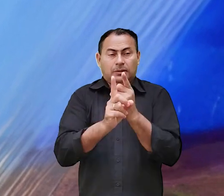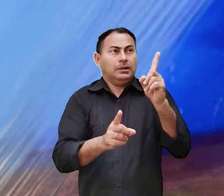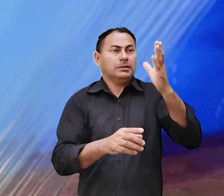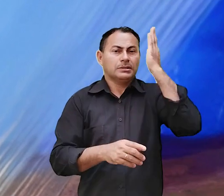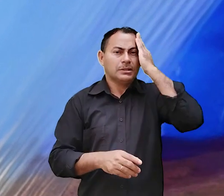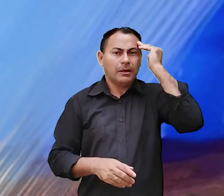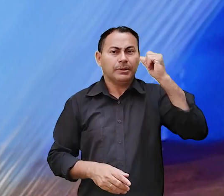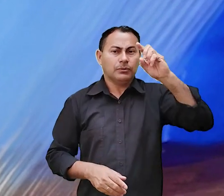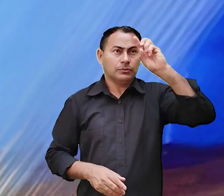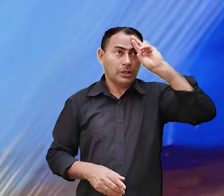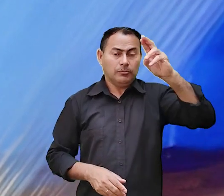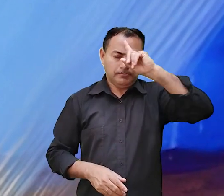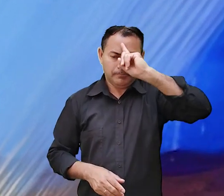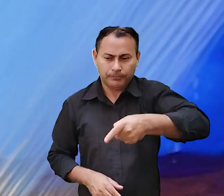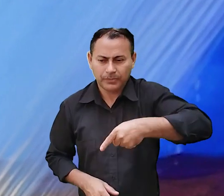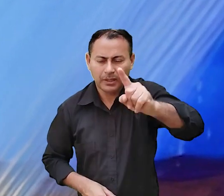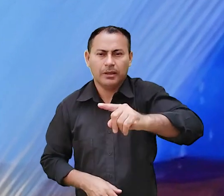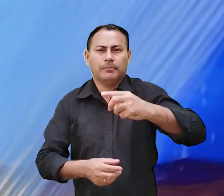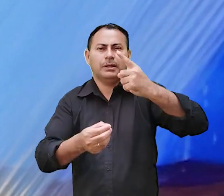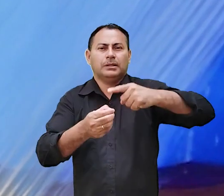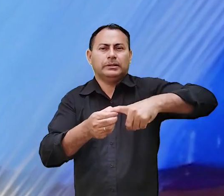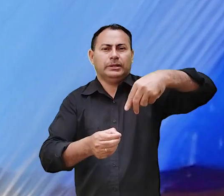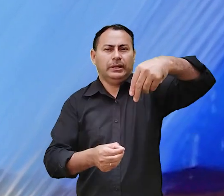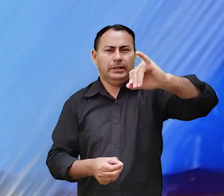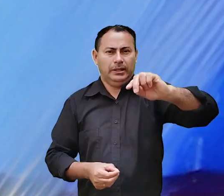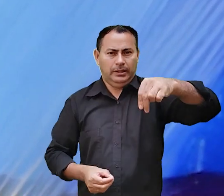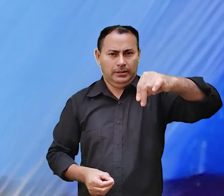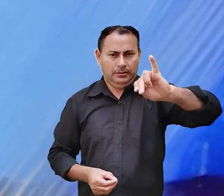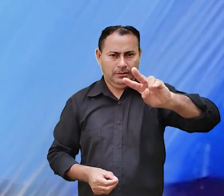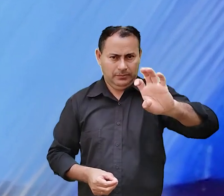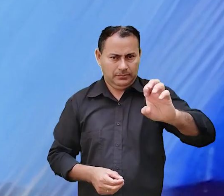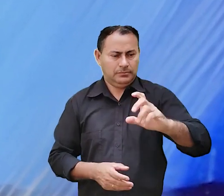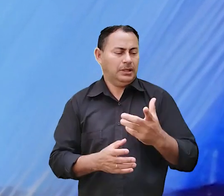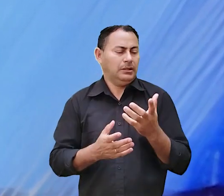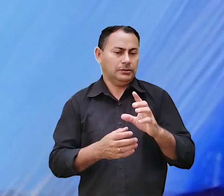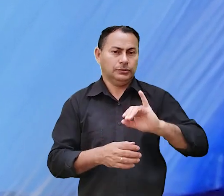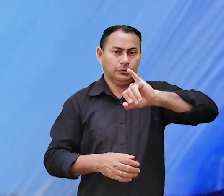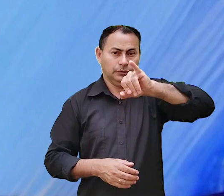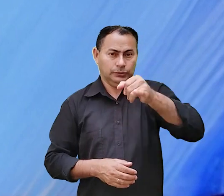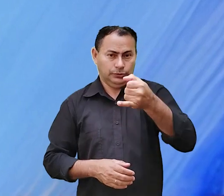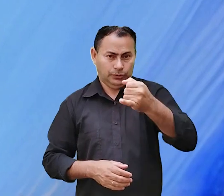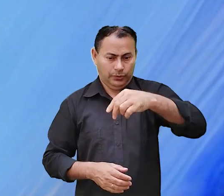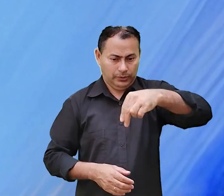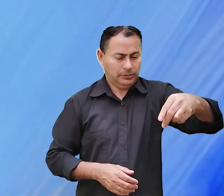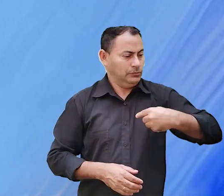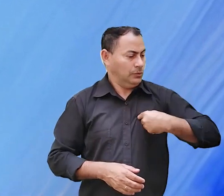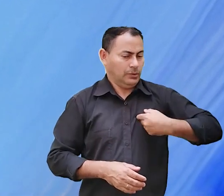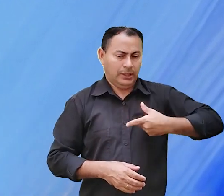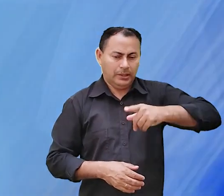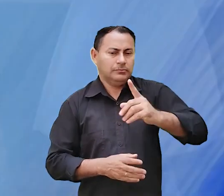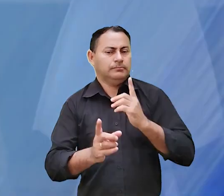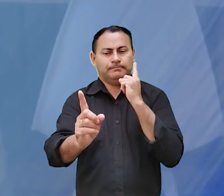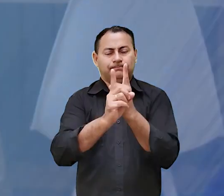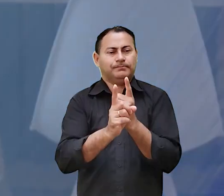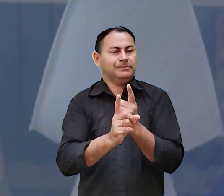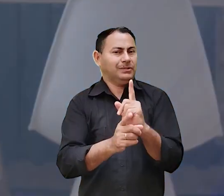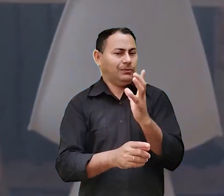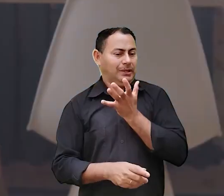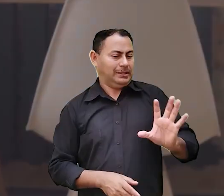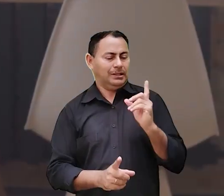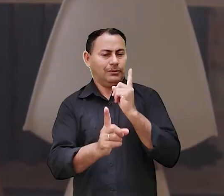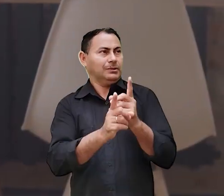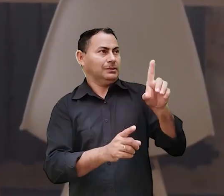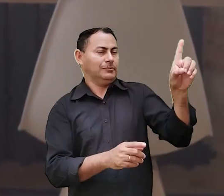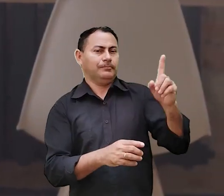porque sabia que o senhor o mandaria ir para nínive e como ele não queria ir para nínive também não quis se encontrar